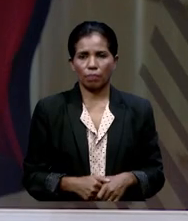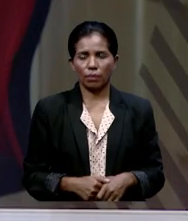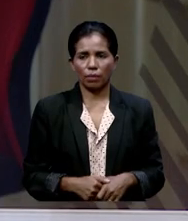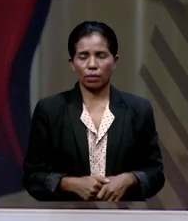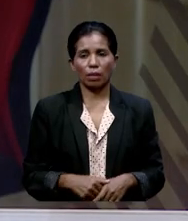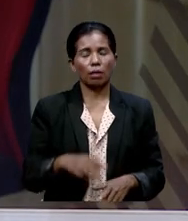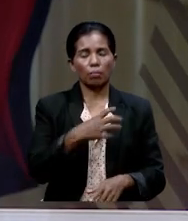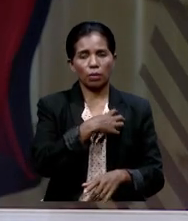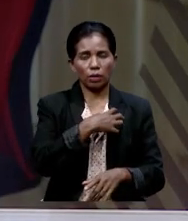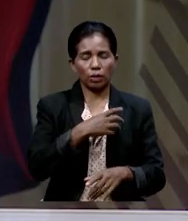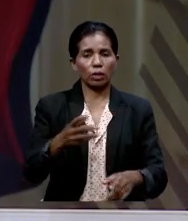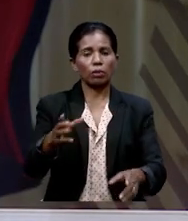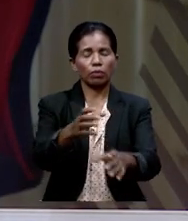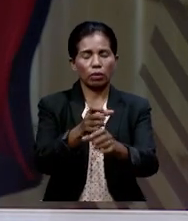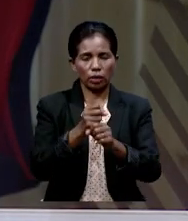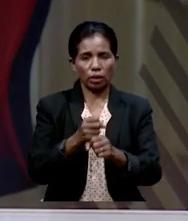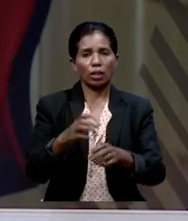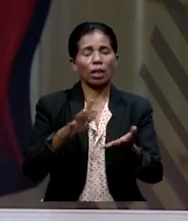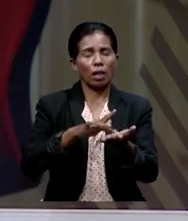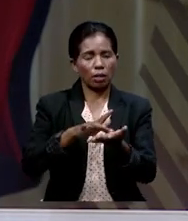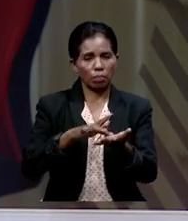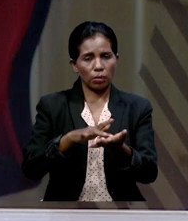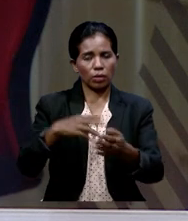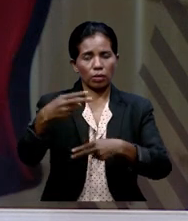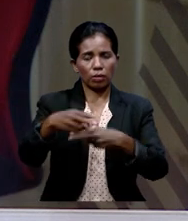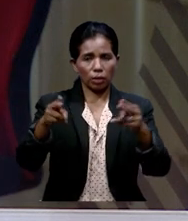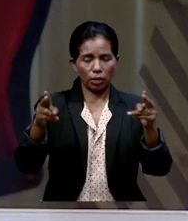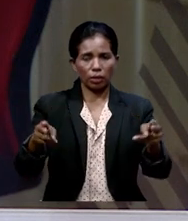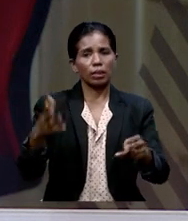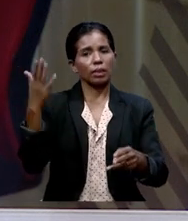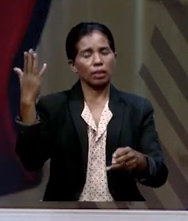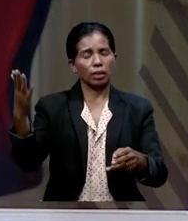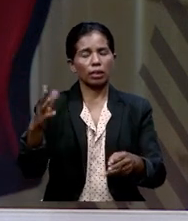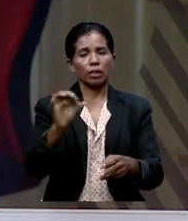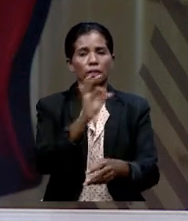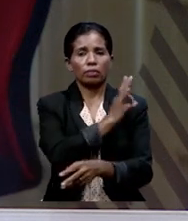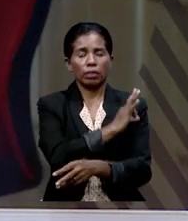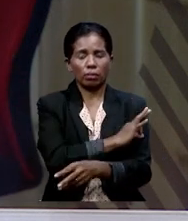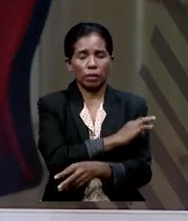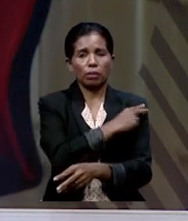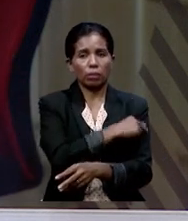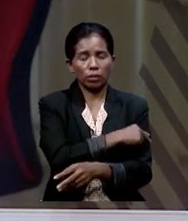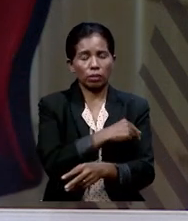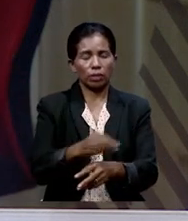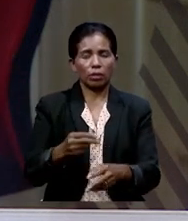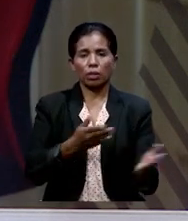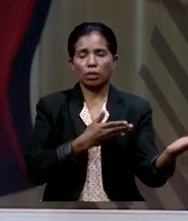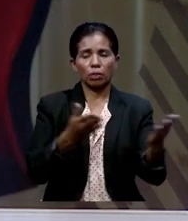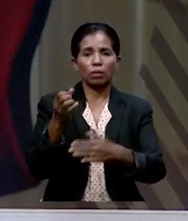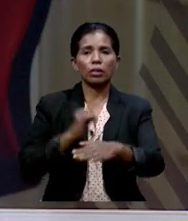Penitele continua asigura tan ai moru ko brancas ide husi farmacia Morris Fong, tamba considera hatama ilegal.